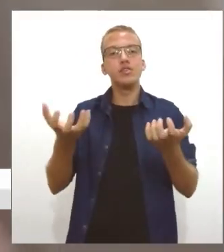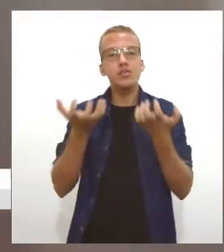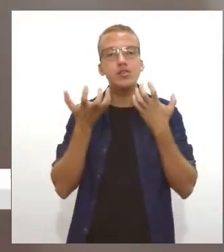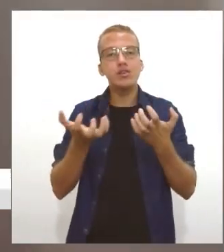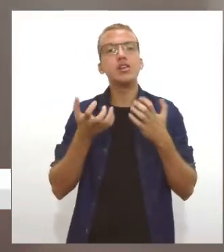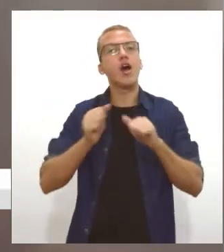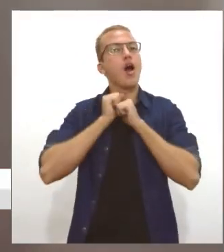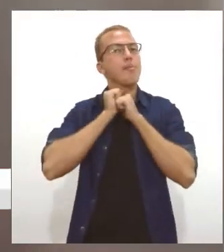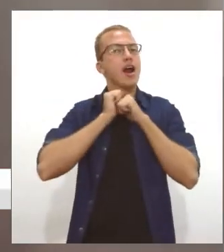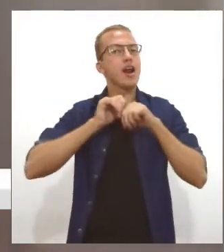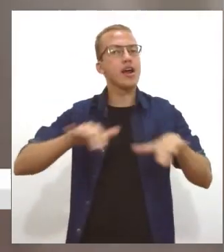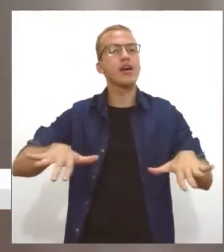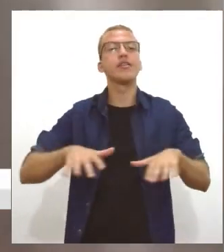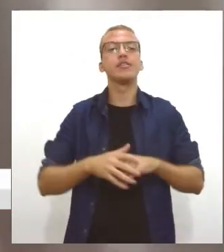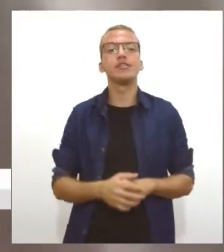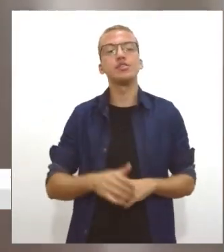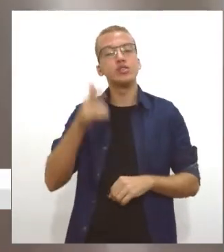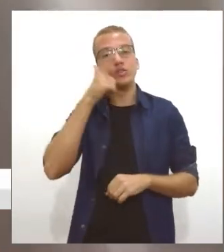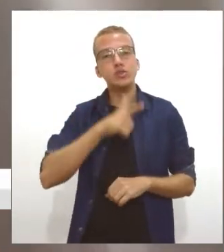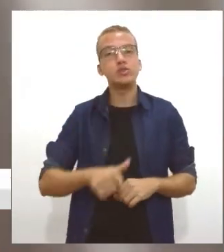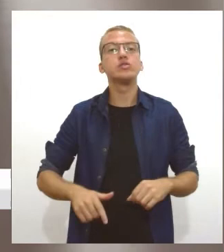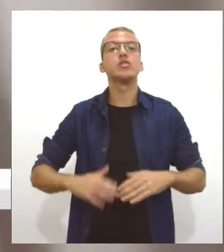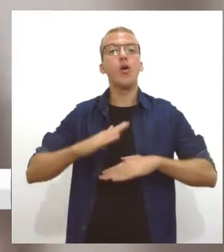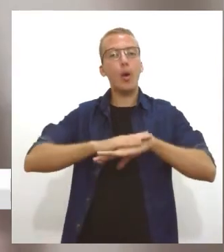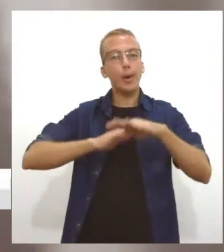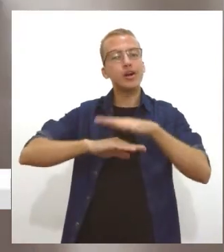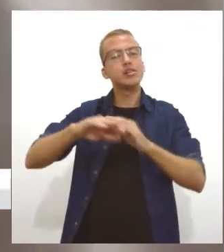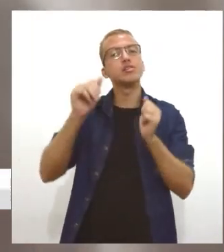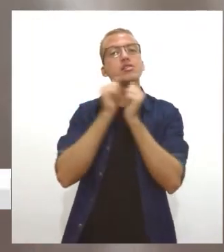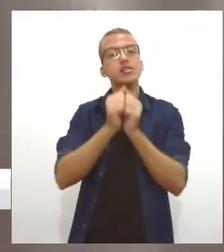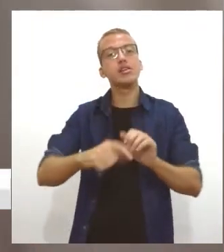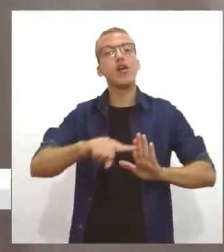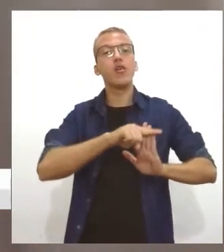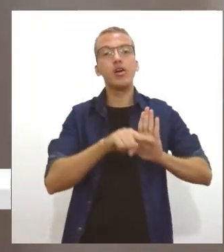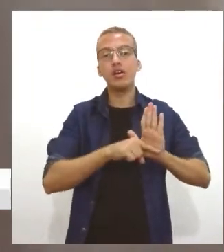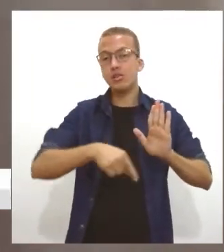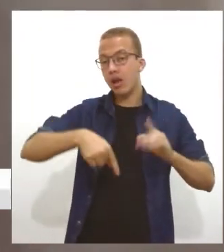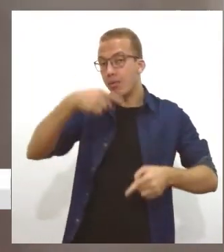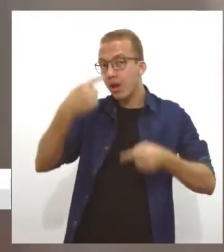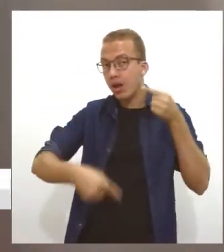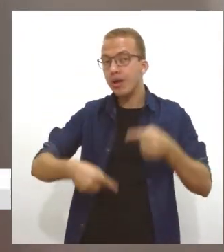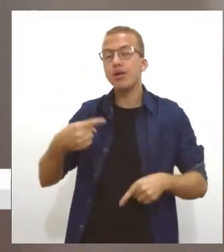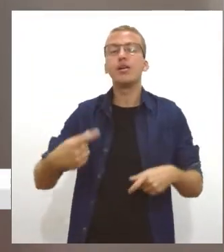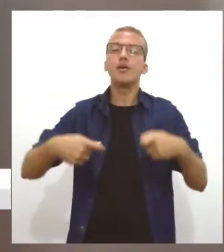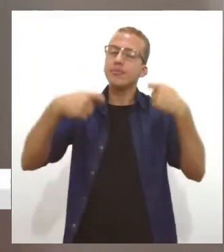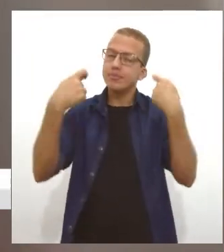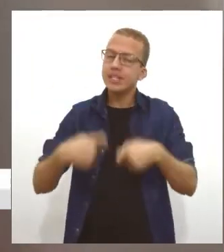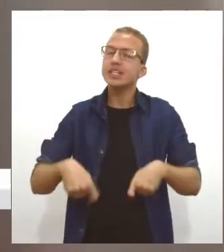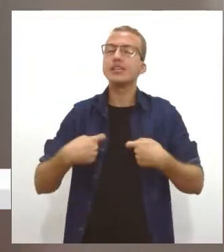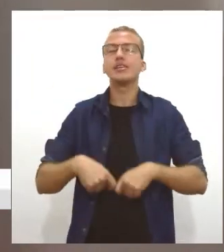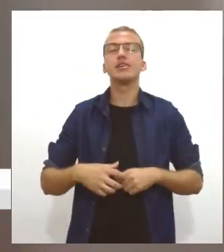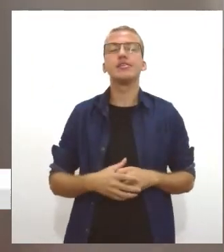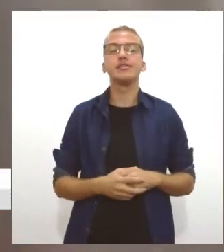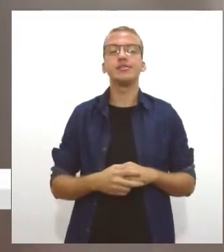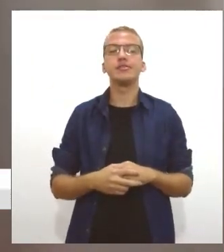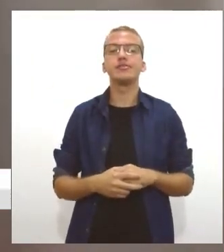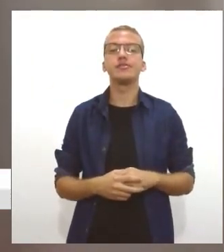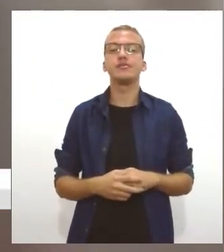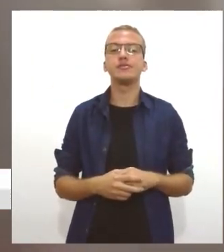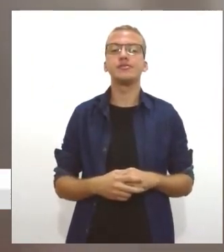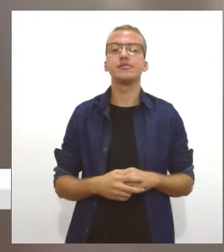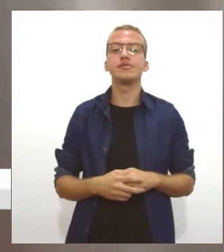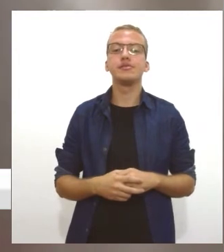possa juntos fazer essa construção. Então, essa política pública, essa rede social assistencial, ela precisa ser cada vez mais, sabe,